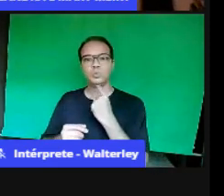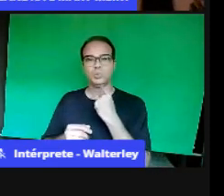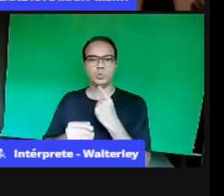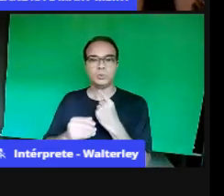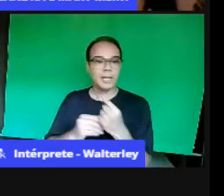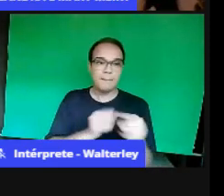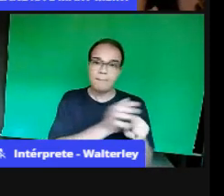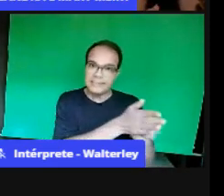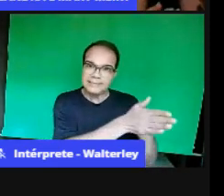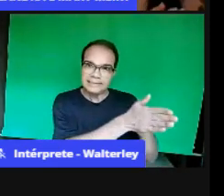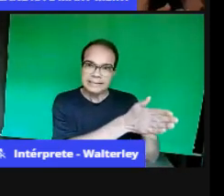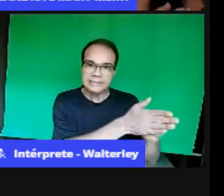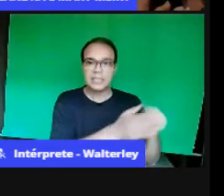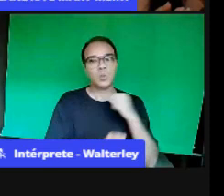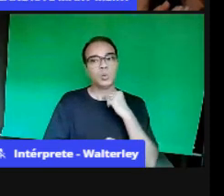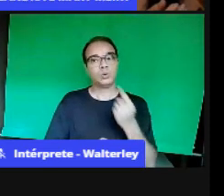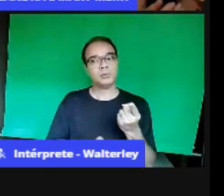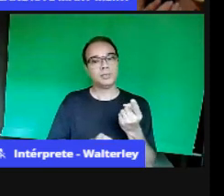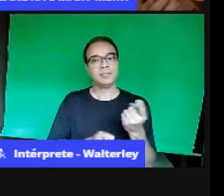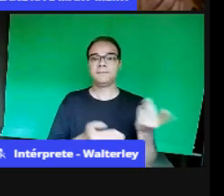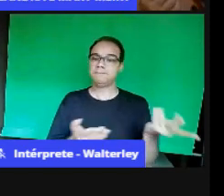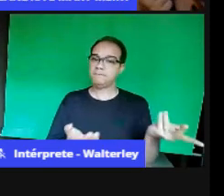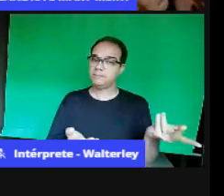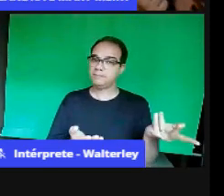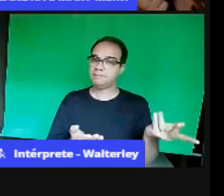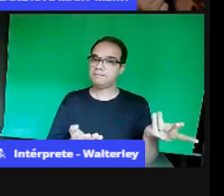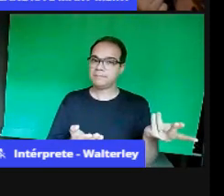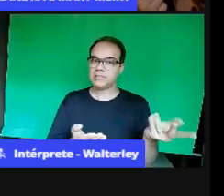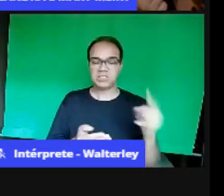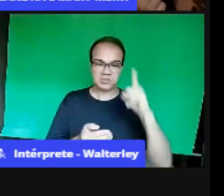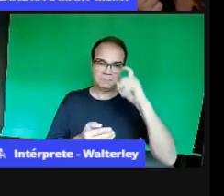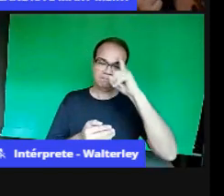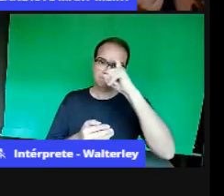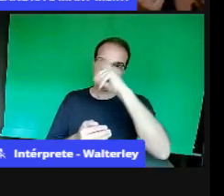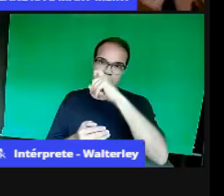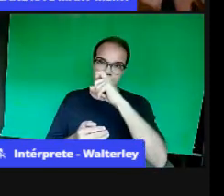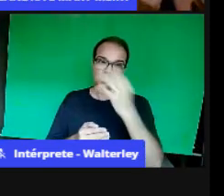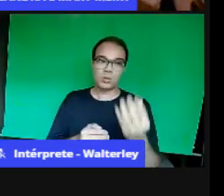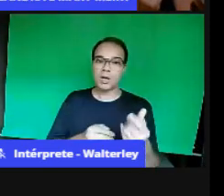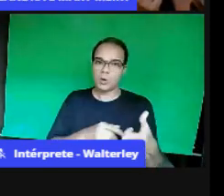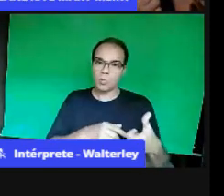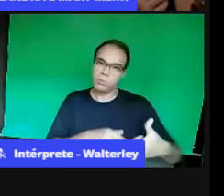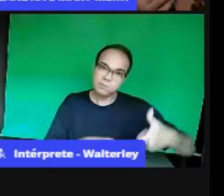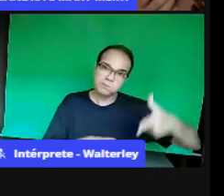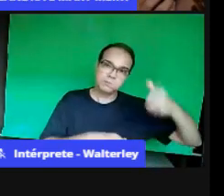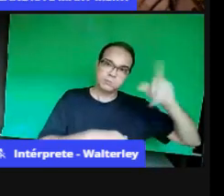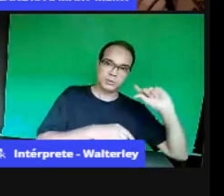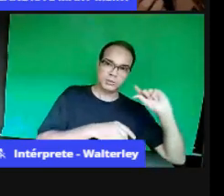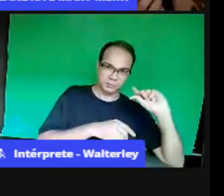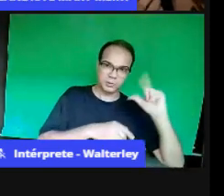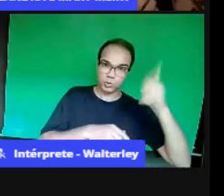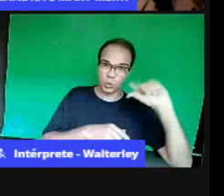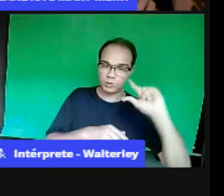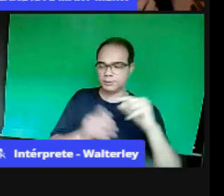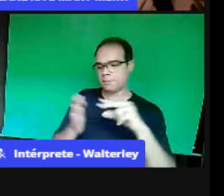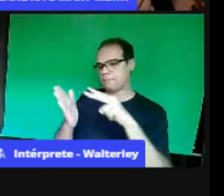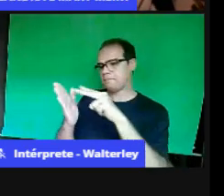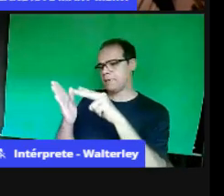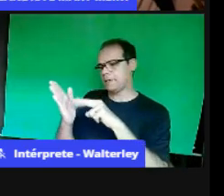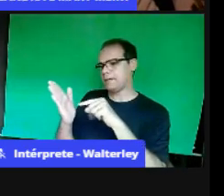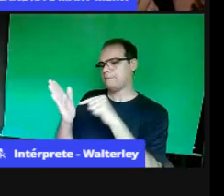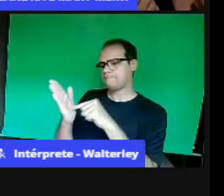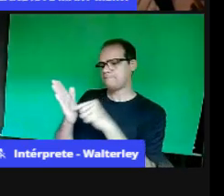isso, e aí você se mantém na última sondagem realizada, então mas você não foge